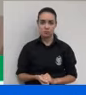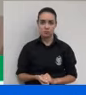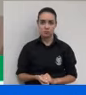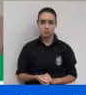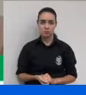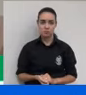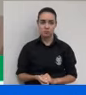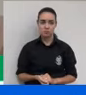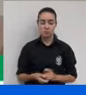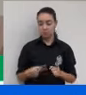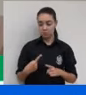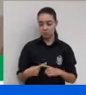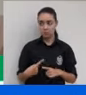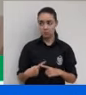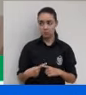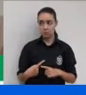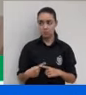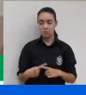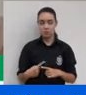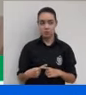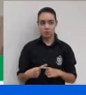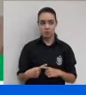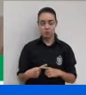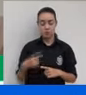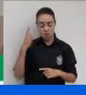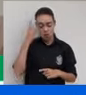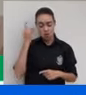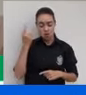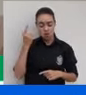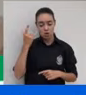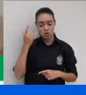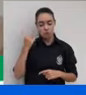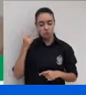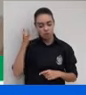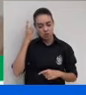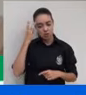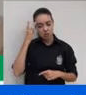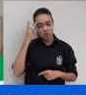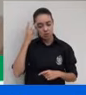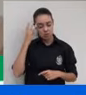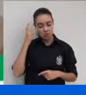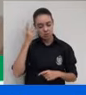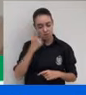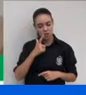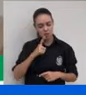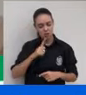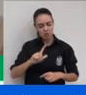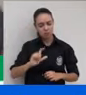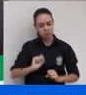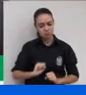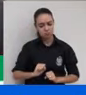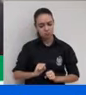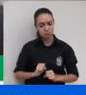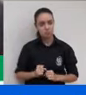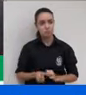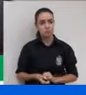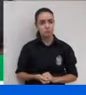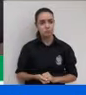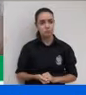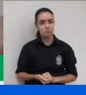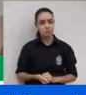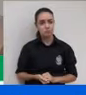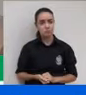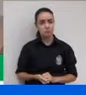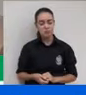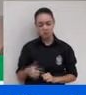minha porque eu sei superar essas coisas a vida pública para mim já tá P de encerrar mas